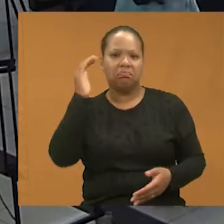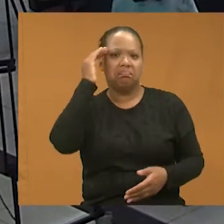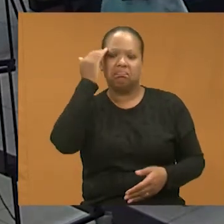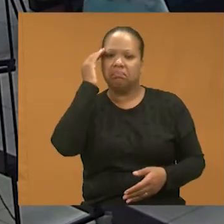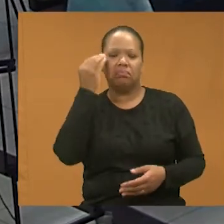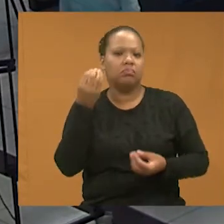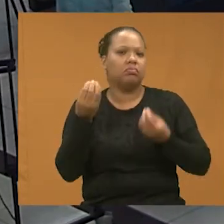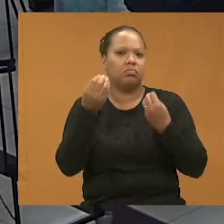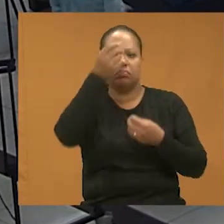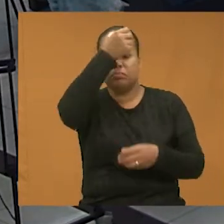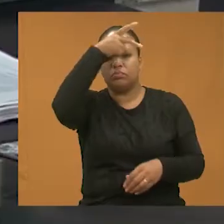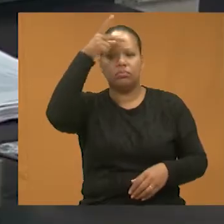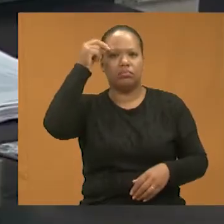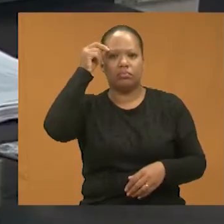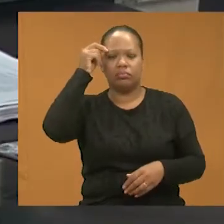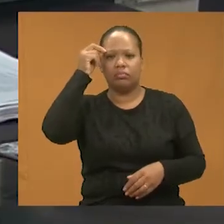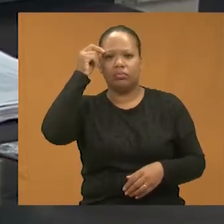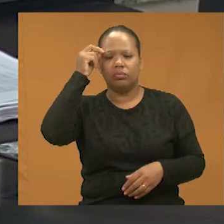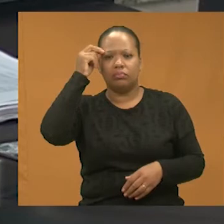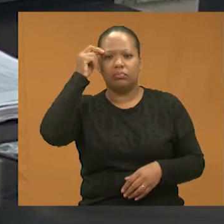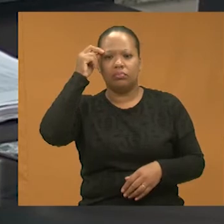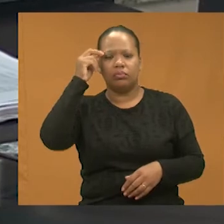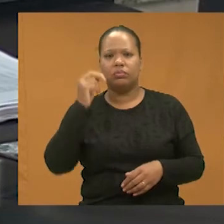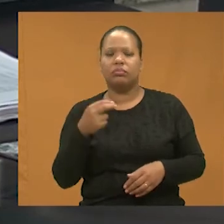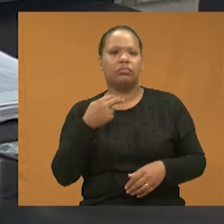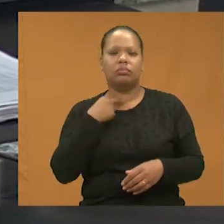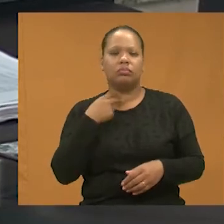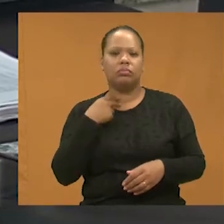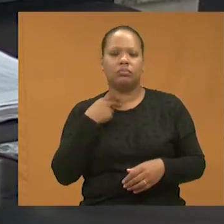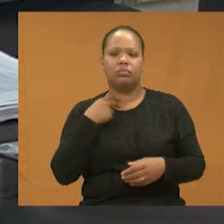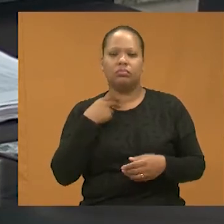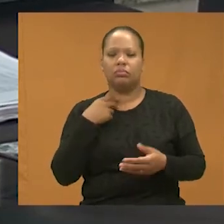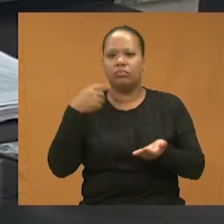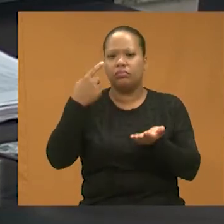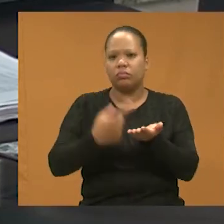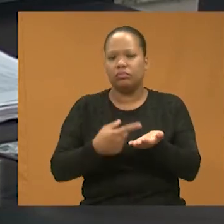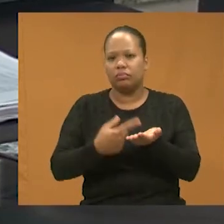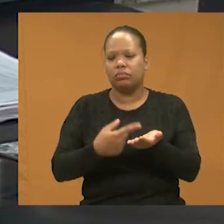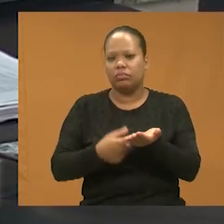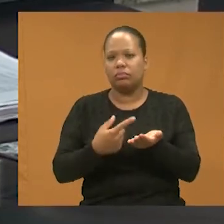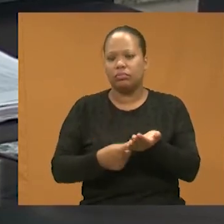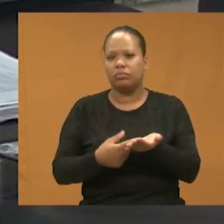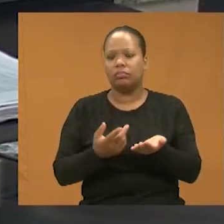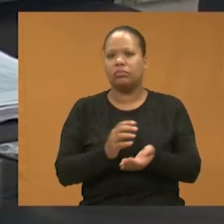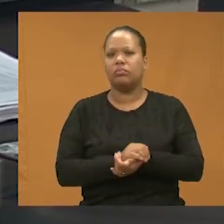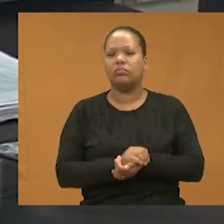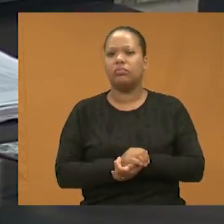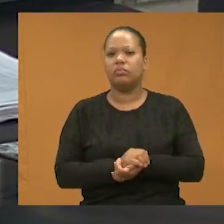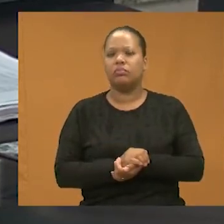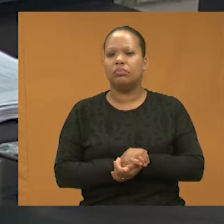que a prefeitura não pode selar um convênio com a Tomovale na questão da biópsia de